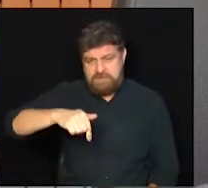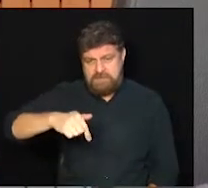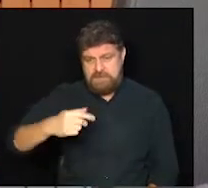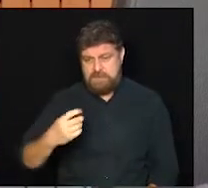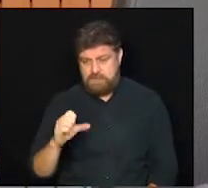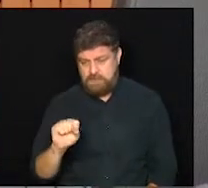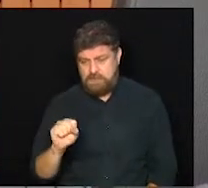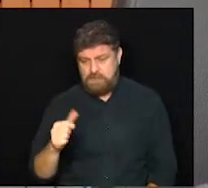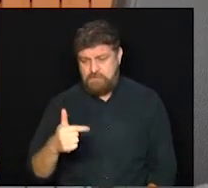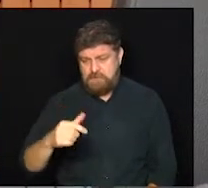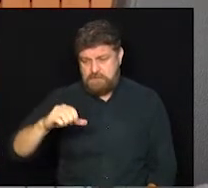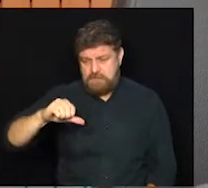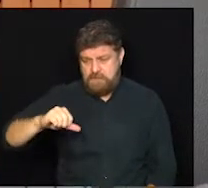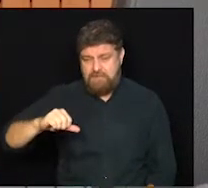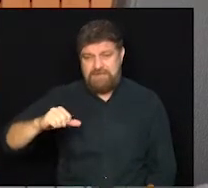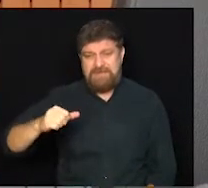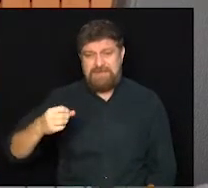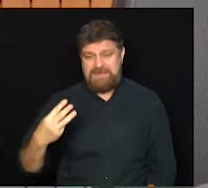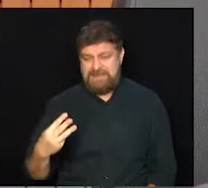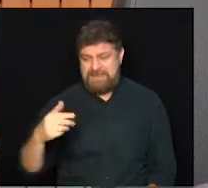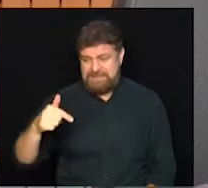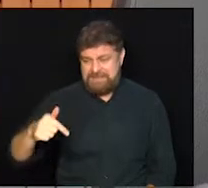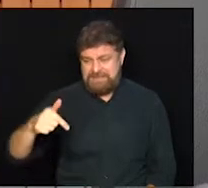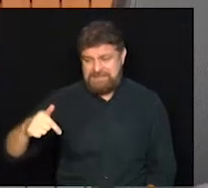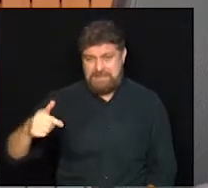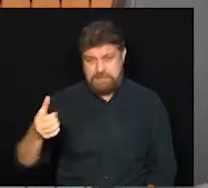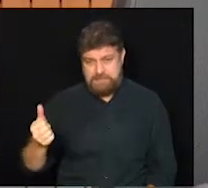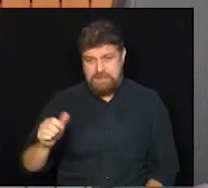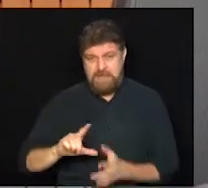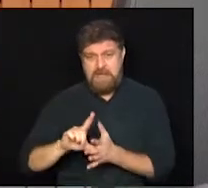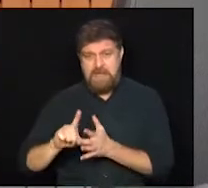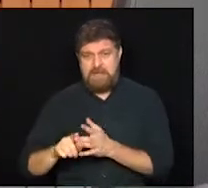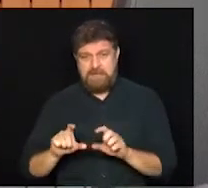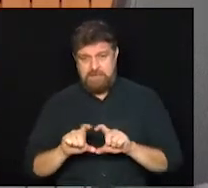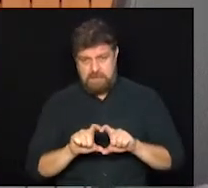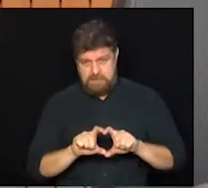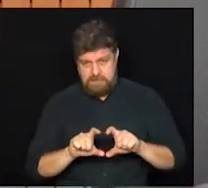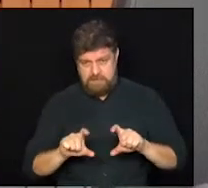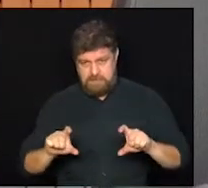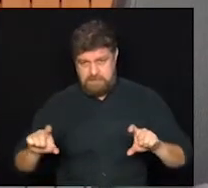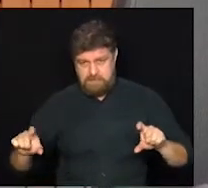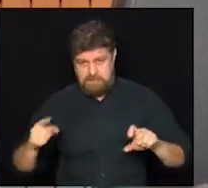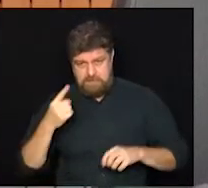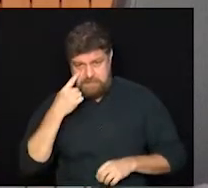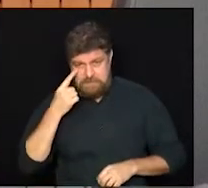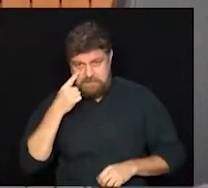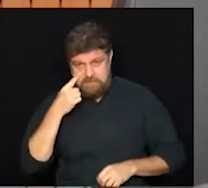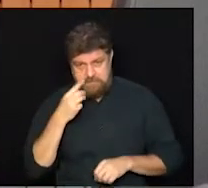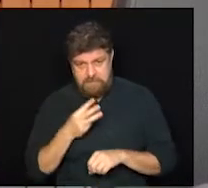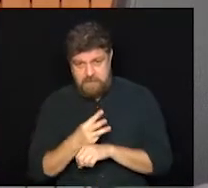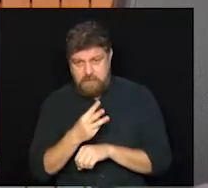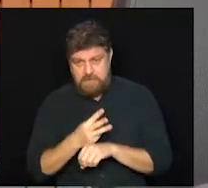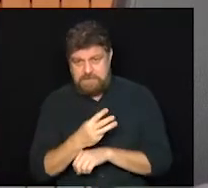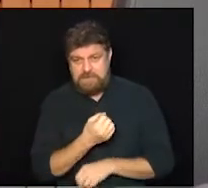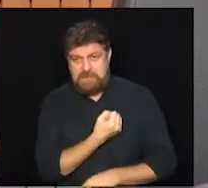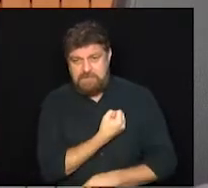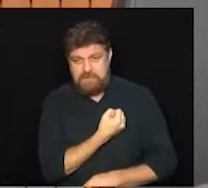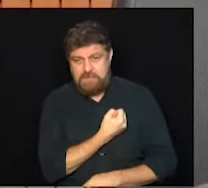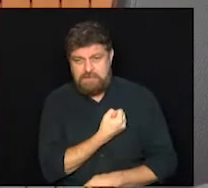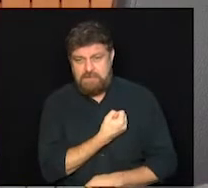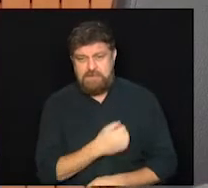97829 3776, que depois vai aparecer aí na sua televisão, e